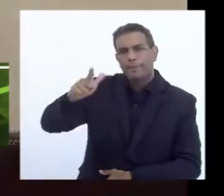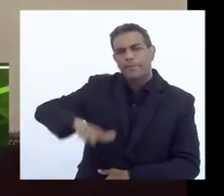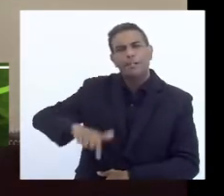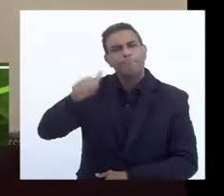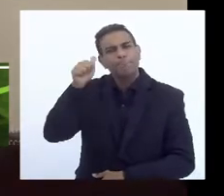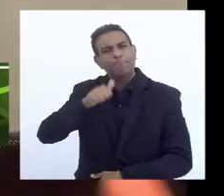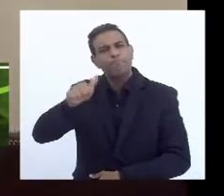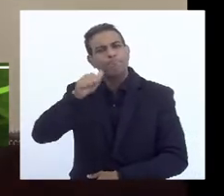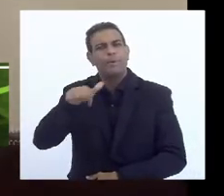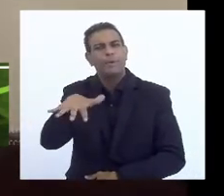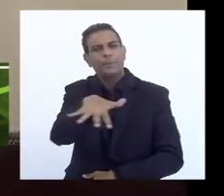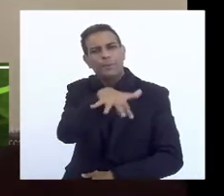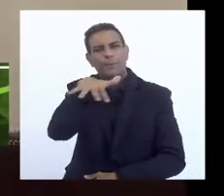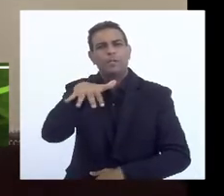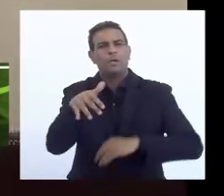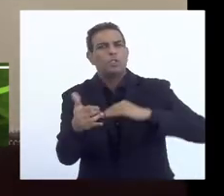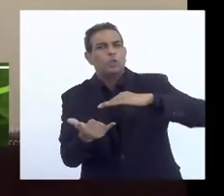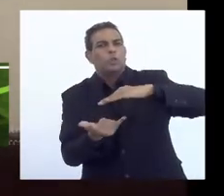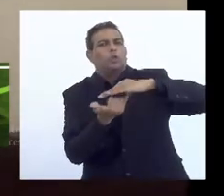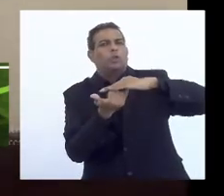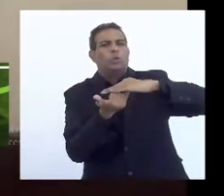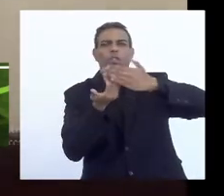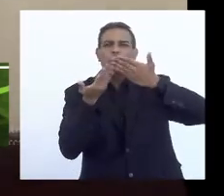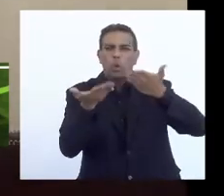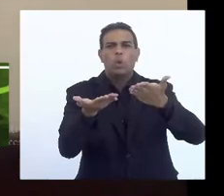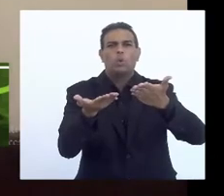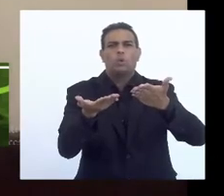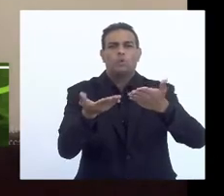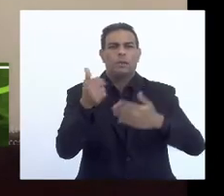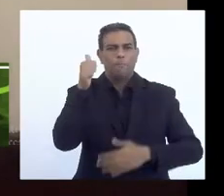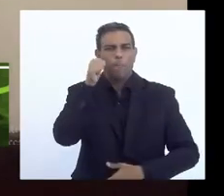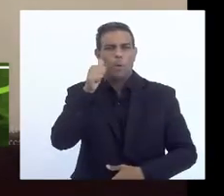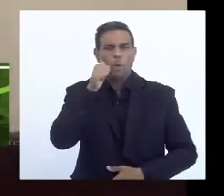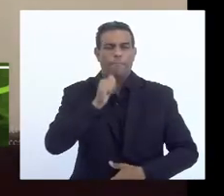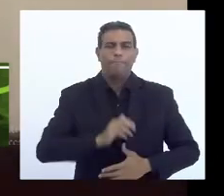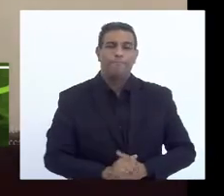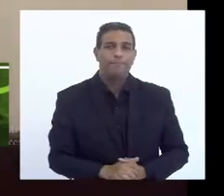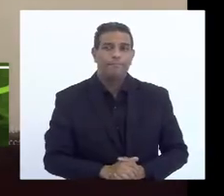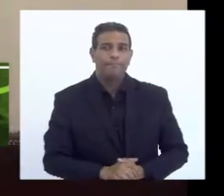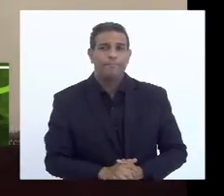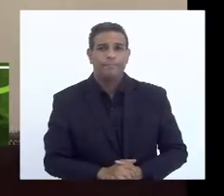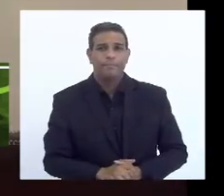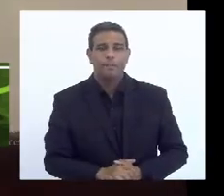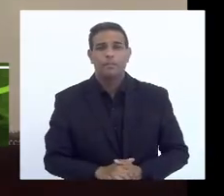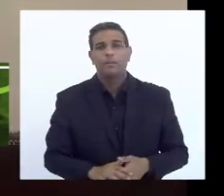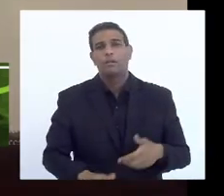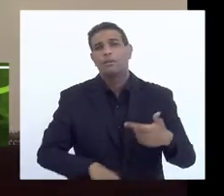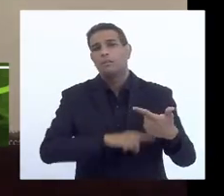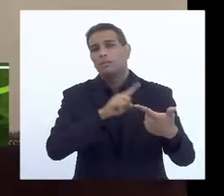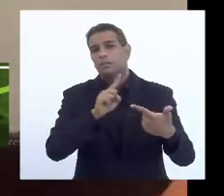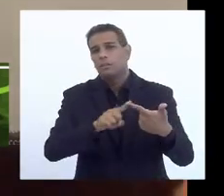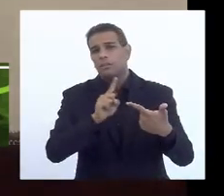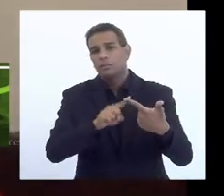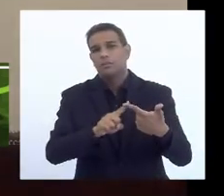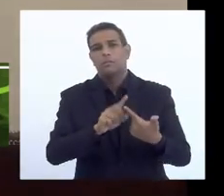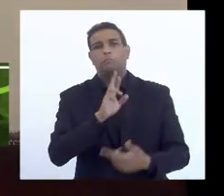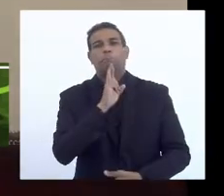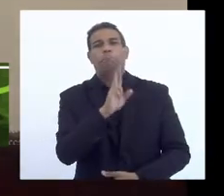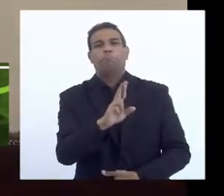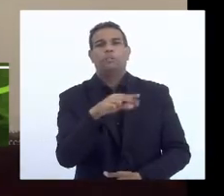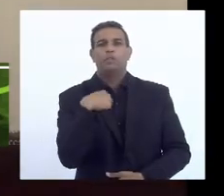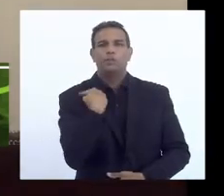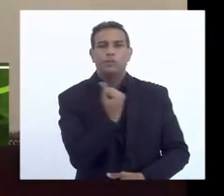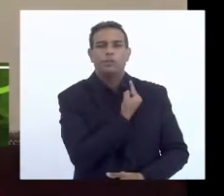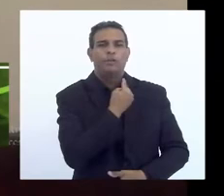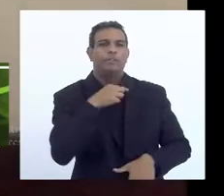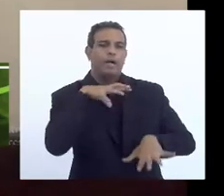de entidades e das instituições em torno dessa mulher. Em segundo lugar, é a resposta que a gente precisa